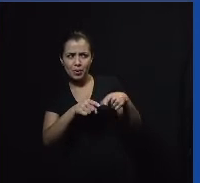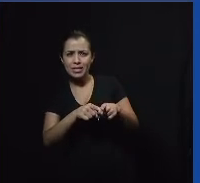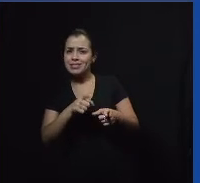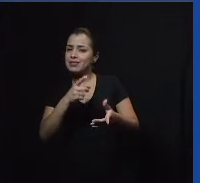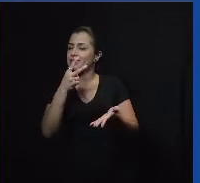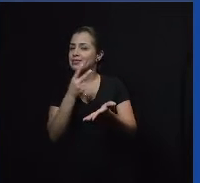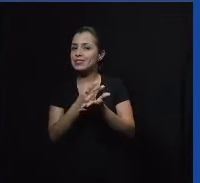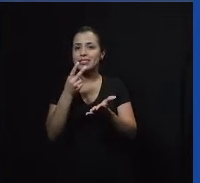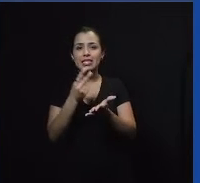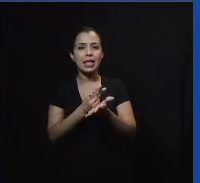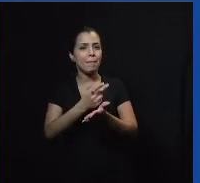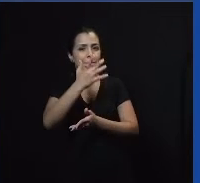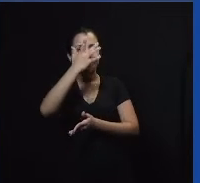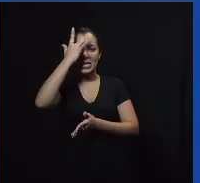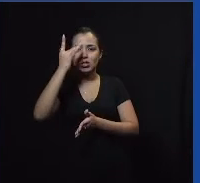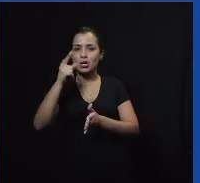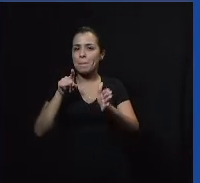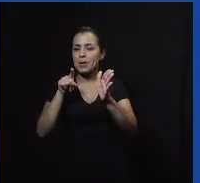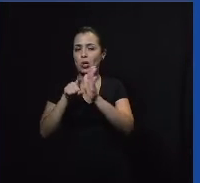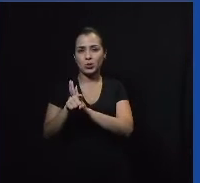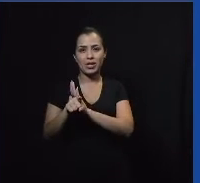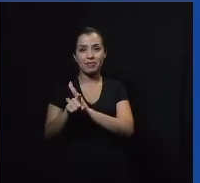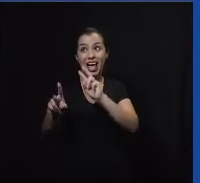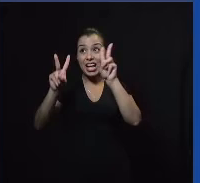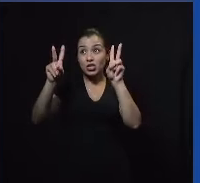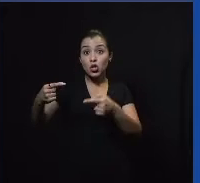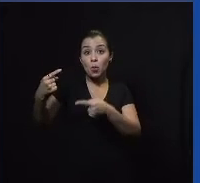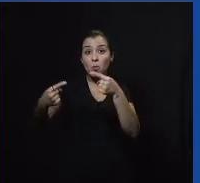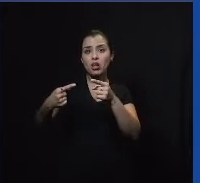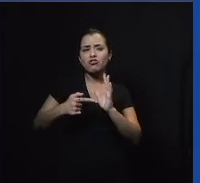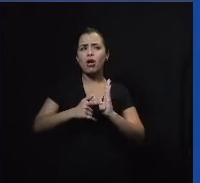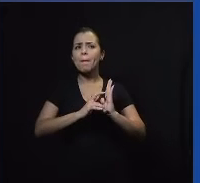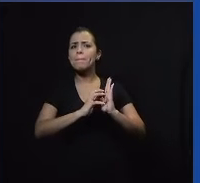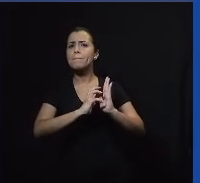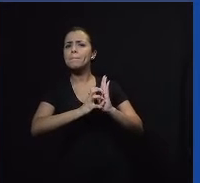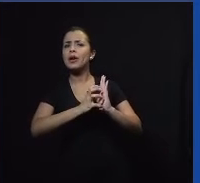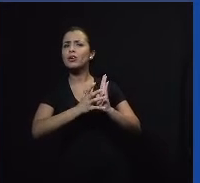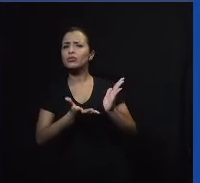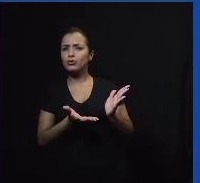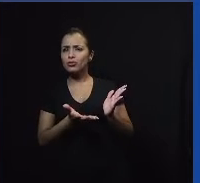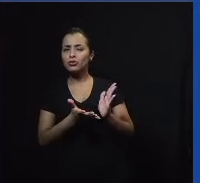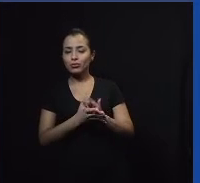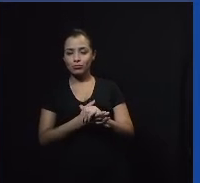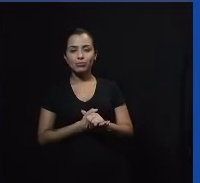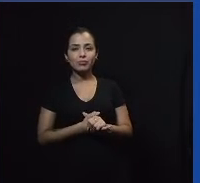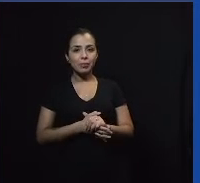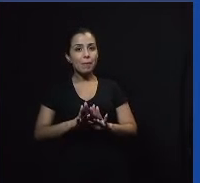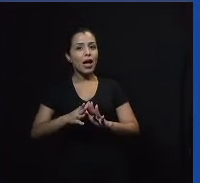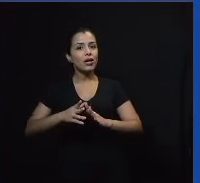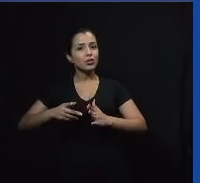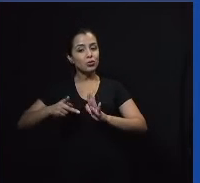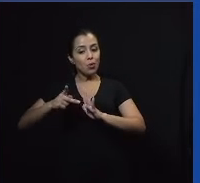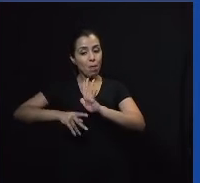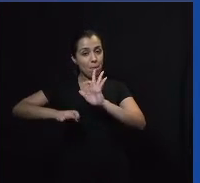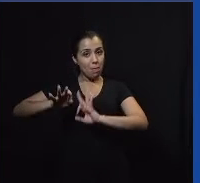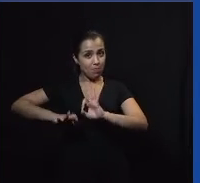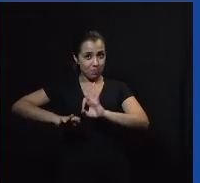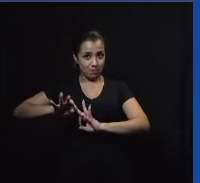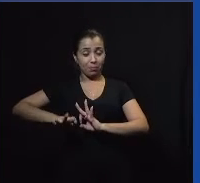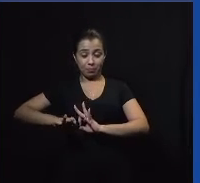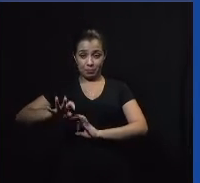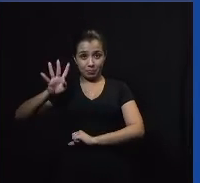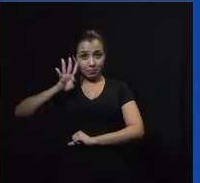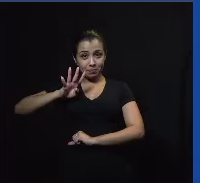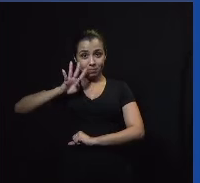esse receio em torno do tema da política, né? E, inclusive, o projeto foi bacana quando, né, os próprios